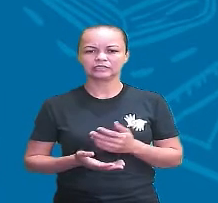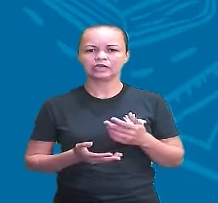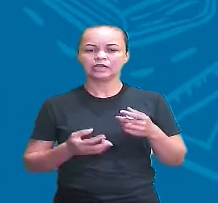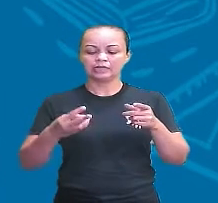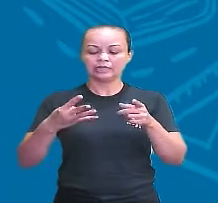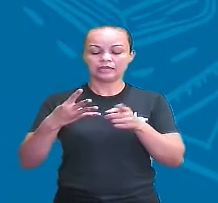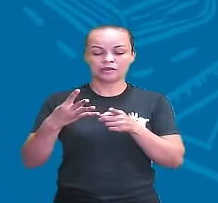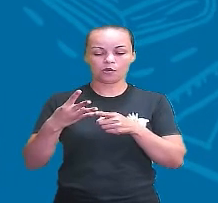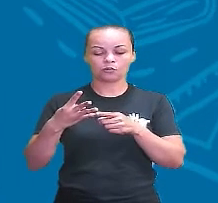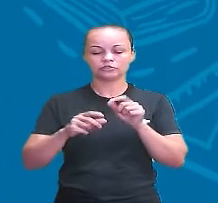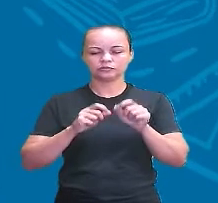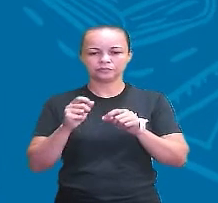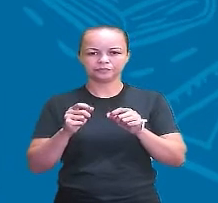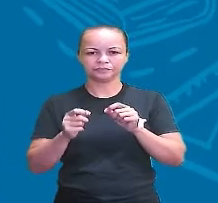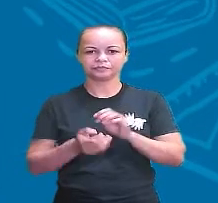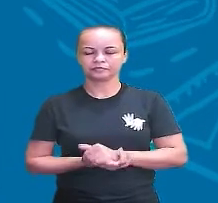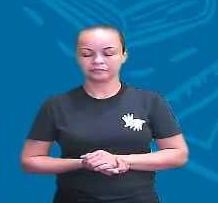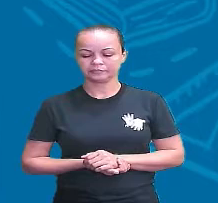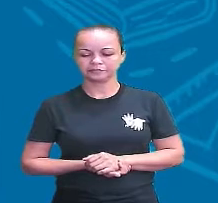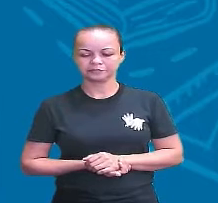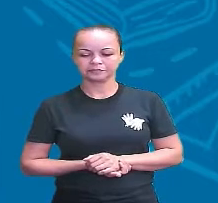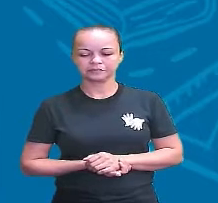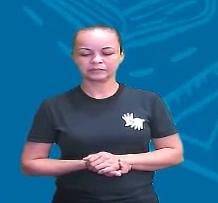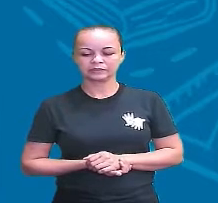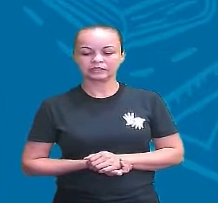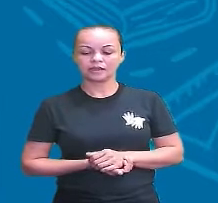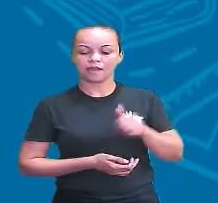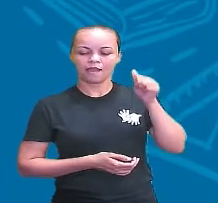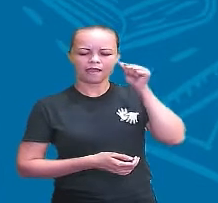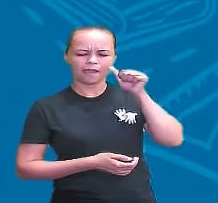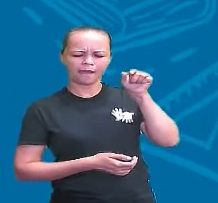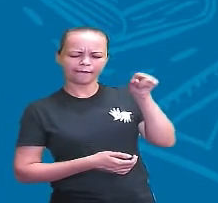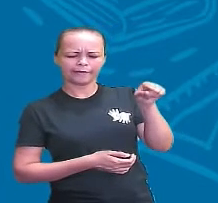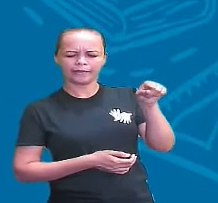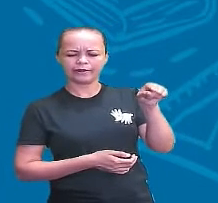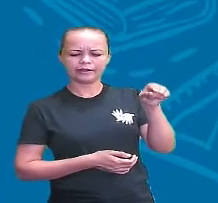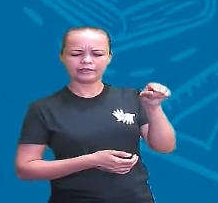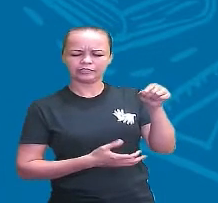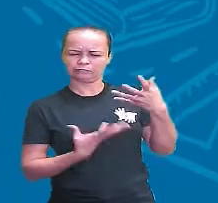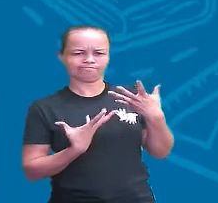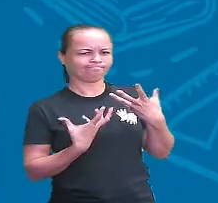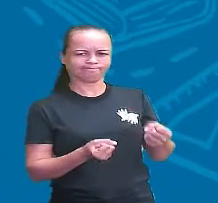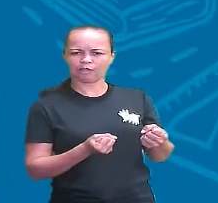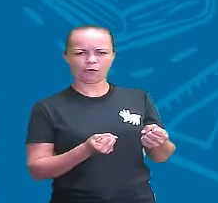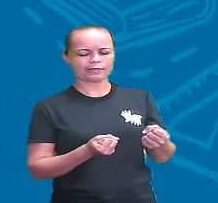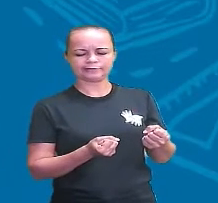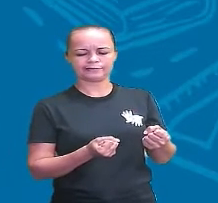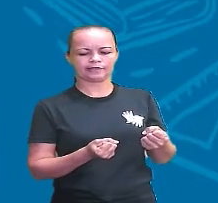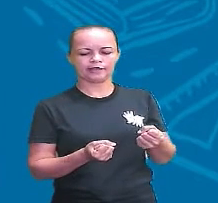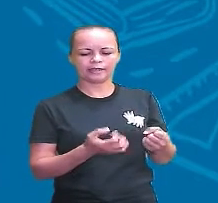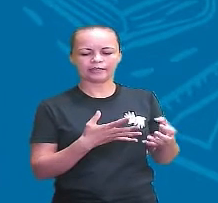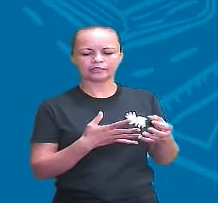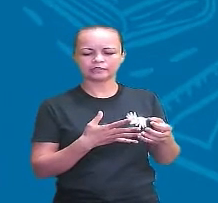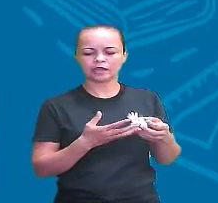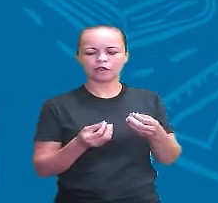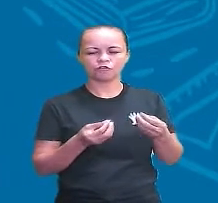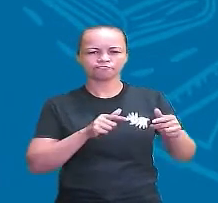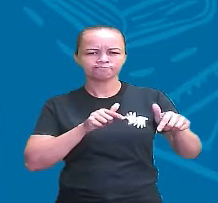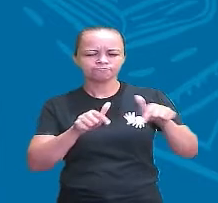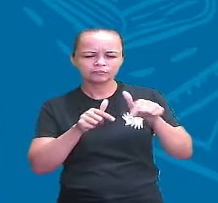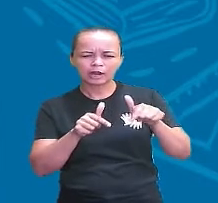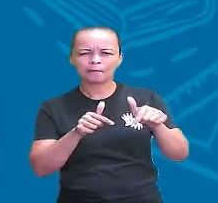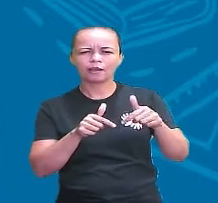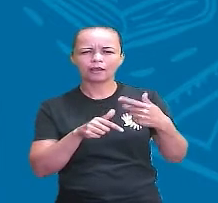a última aí, she's not going to take that job offer. Então, a gente tem, ela não